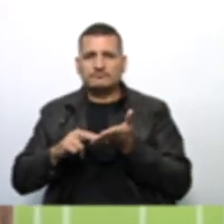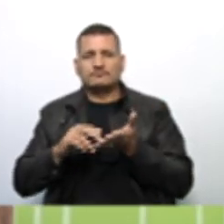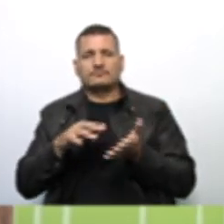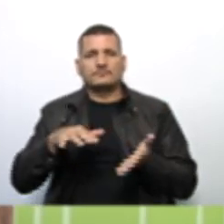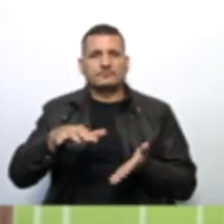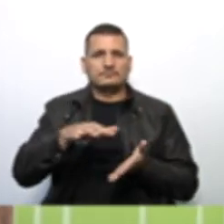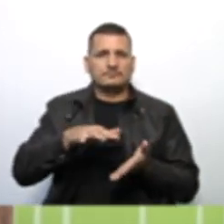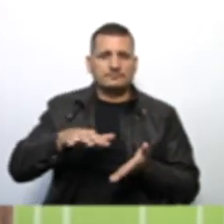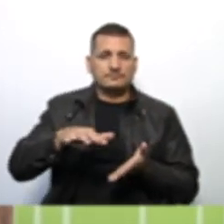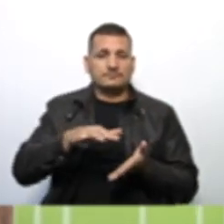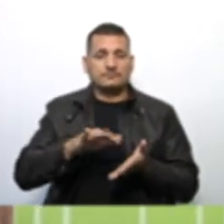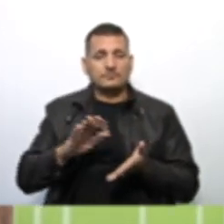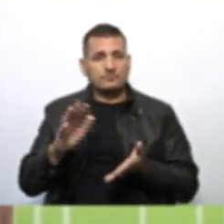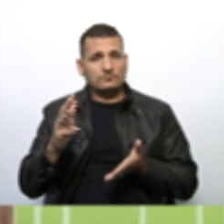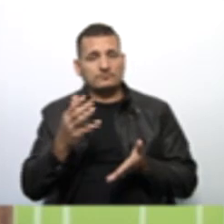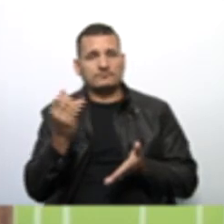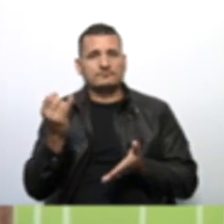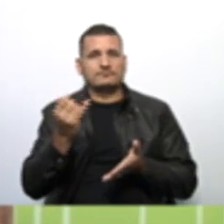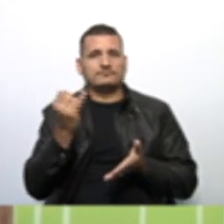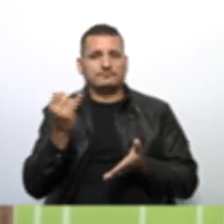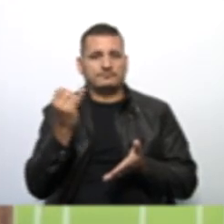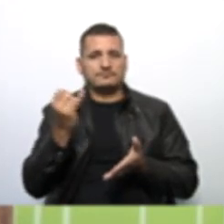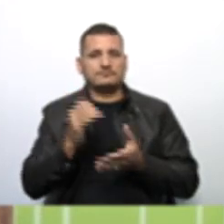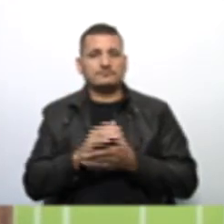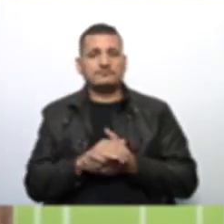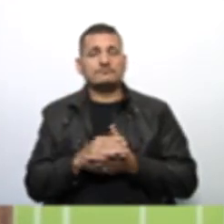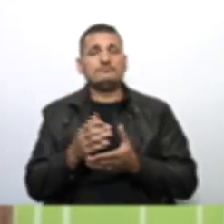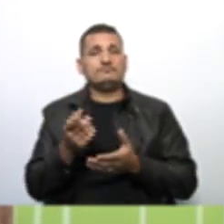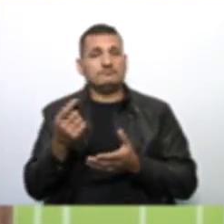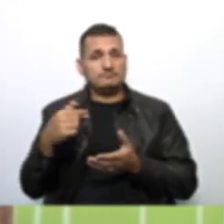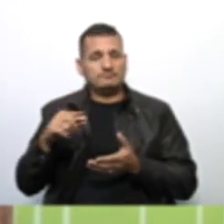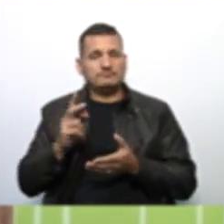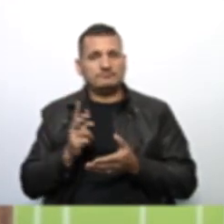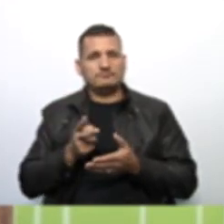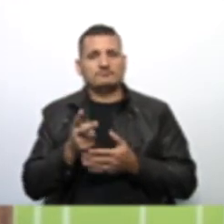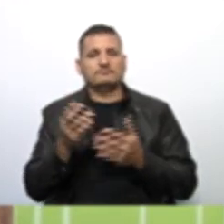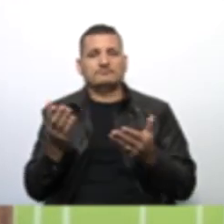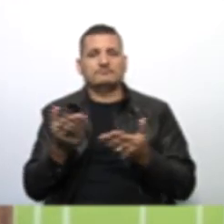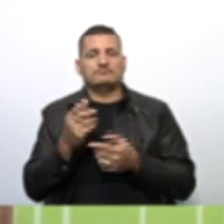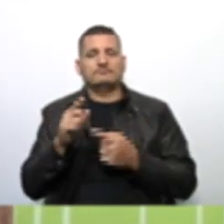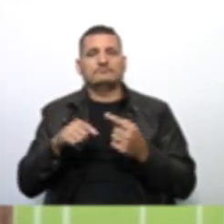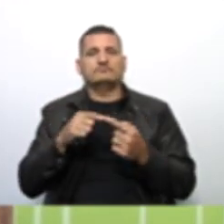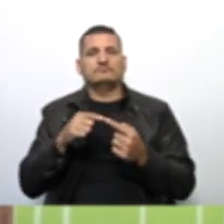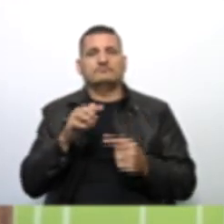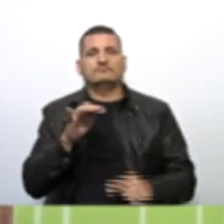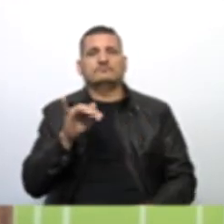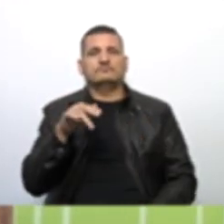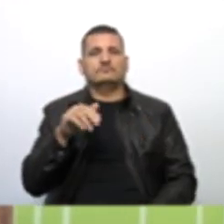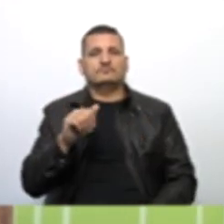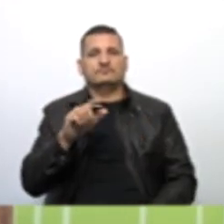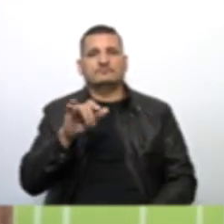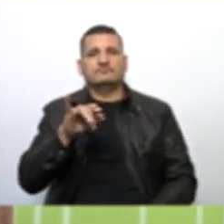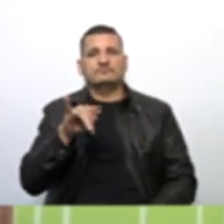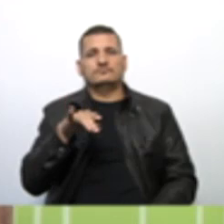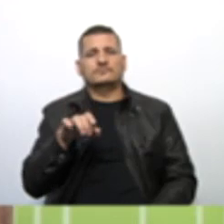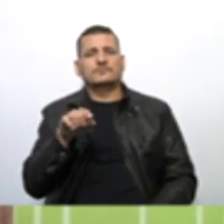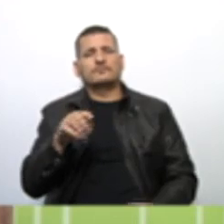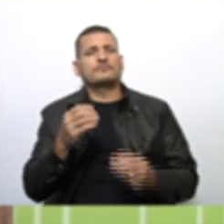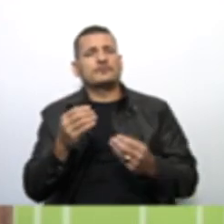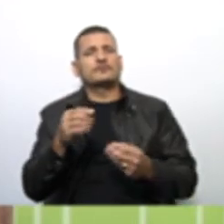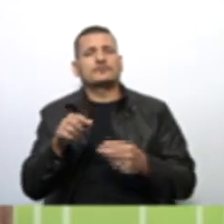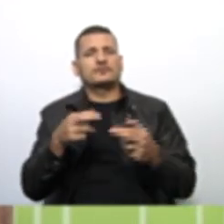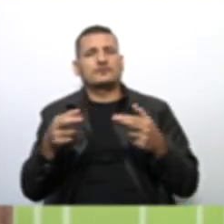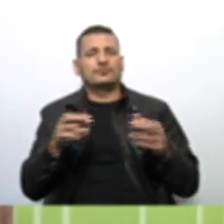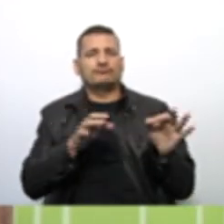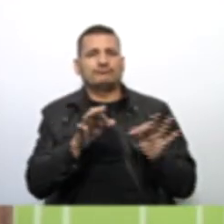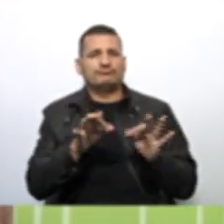ambiente. Então, tudo isso é bastante importante, pessoal. Nós vamos continuar agora na finalidade, que é o quê? Para que aquela rede foi